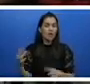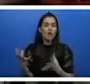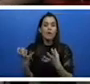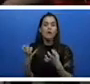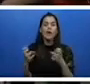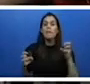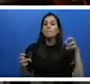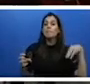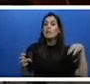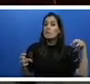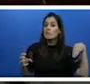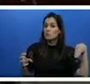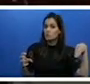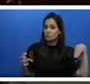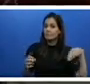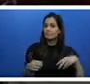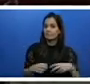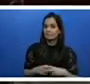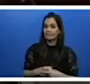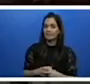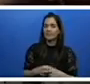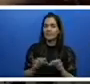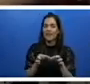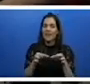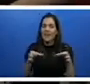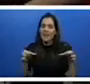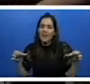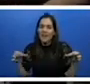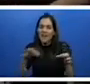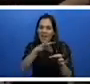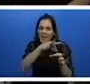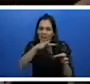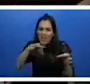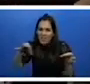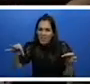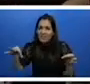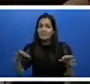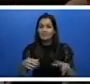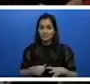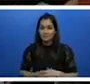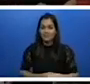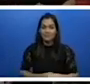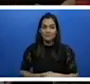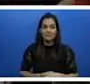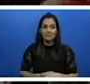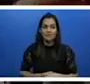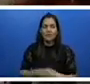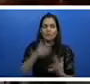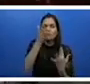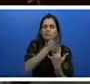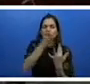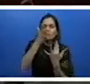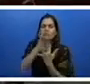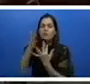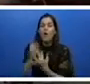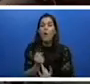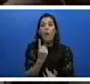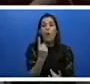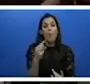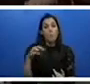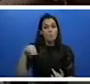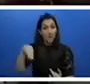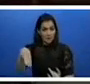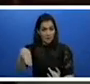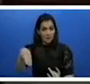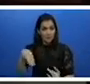milímetros. Marcar na reta, considerando que cada intervalo mede 1 metro,